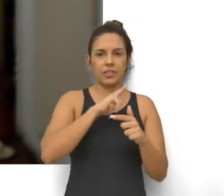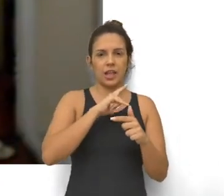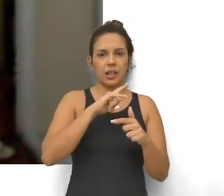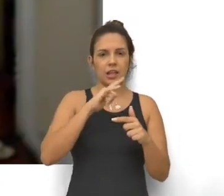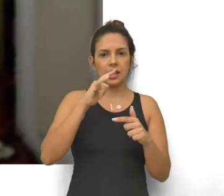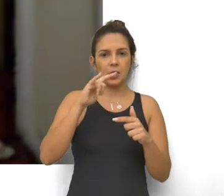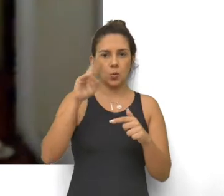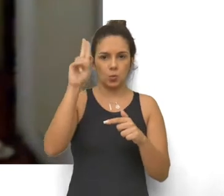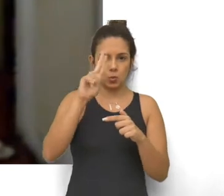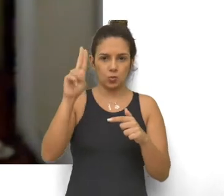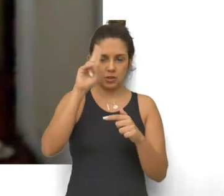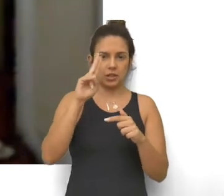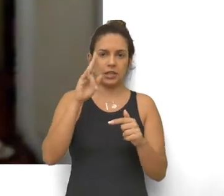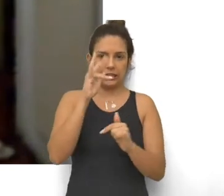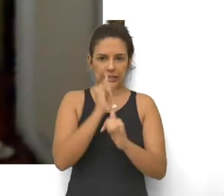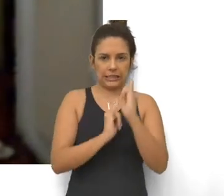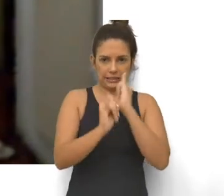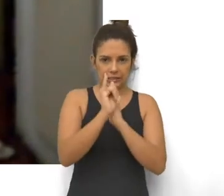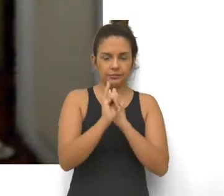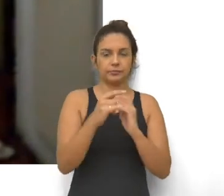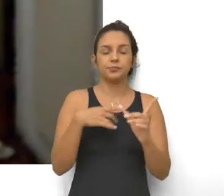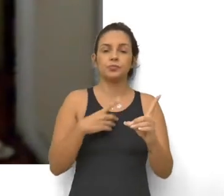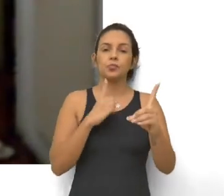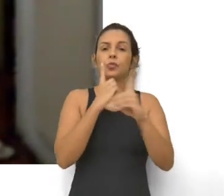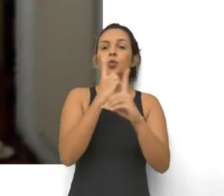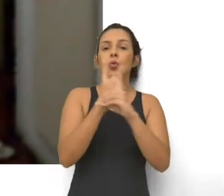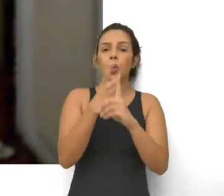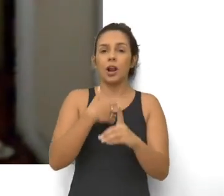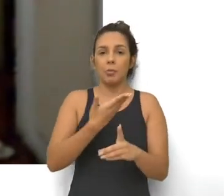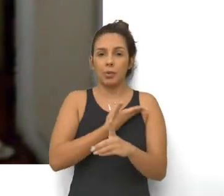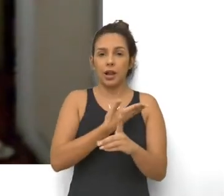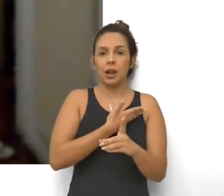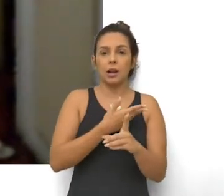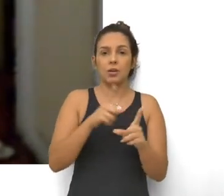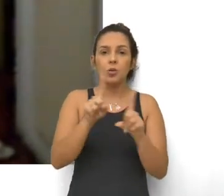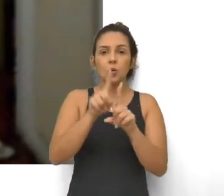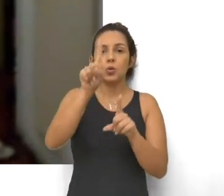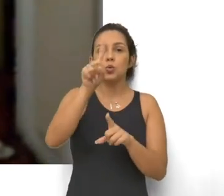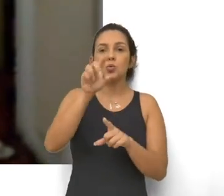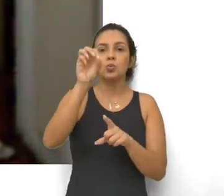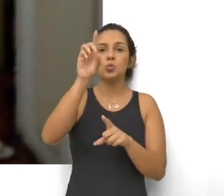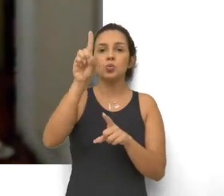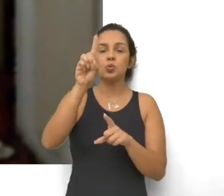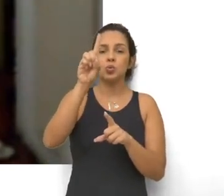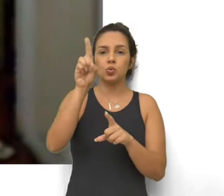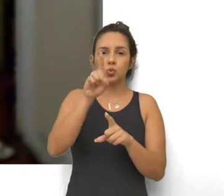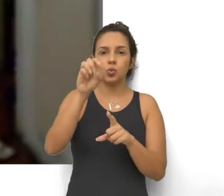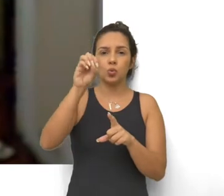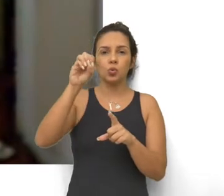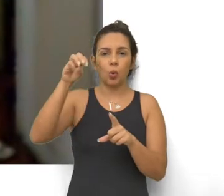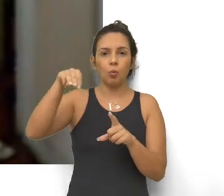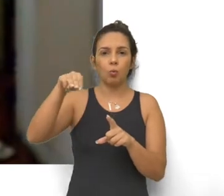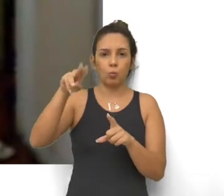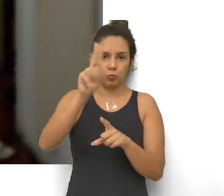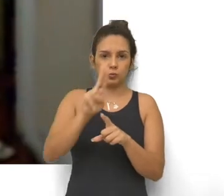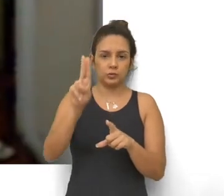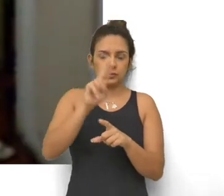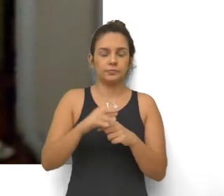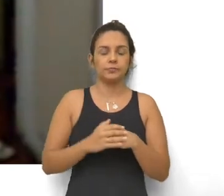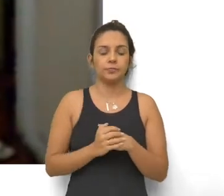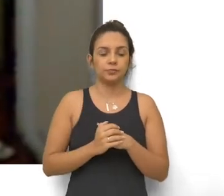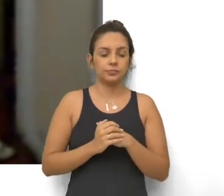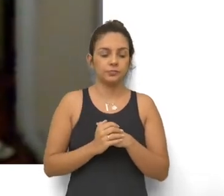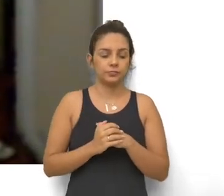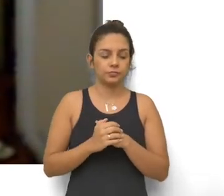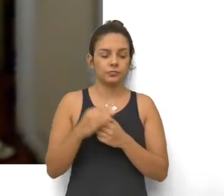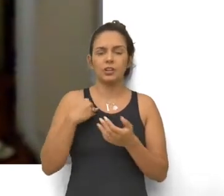faz encontros com os amigos, com as pessoas queridas, a gente faz também pelo Zoom. Então está uma quarentena animada, fora que eu estou